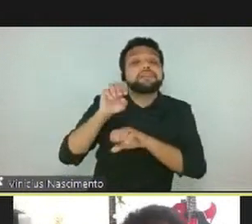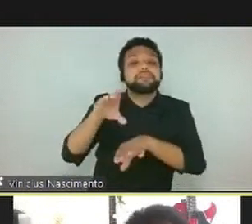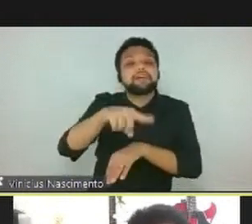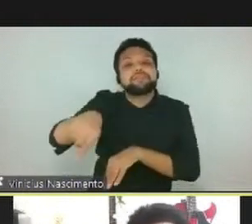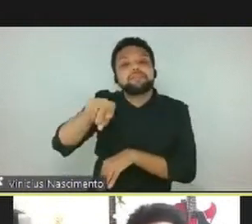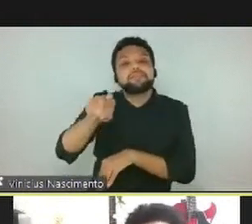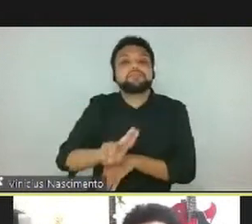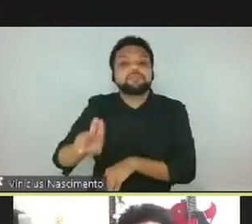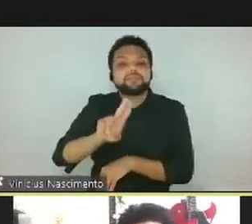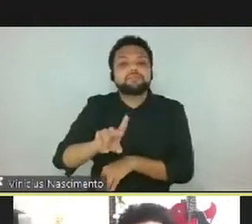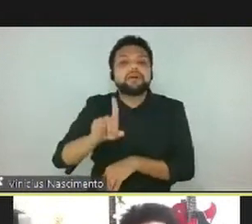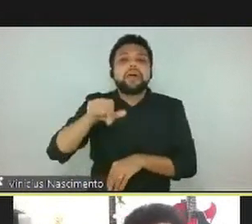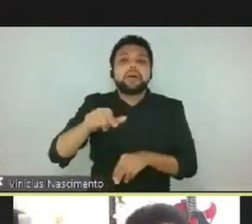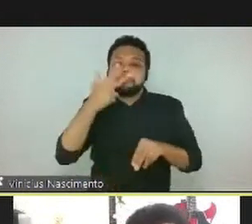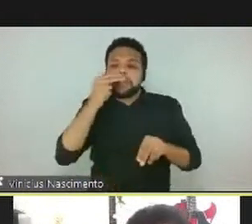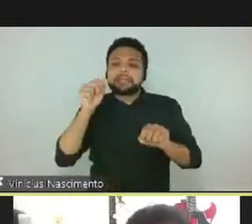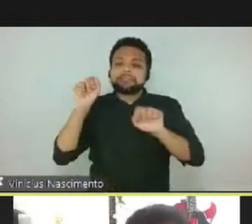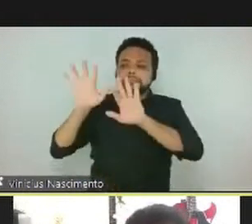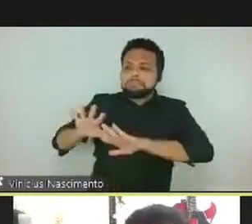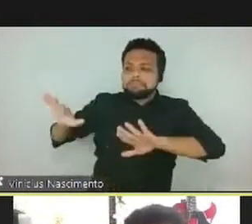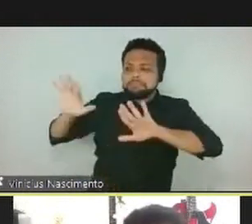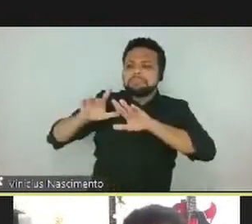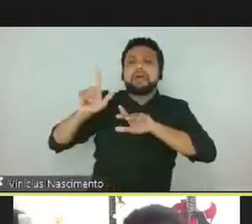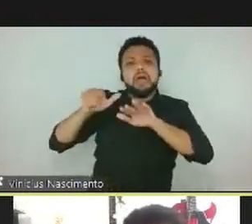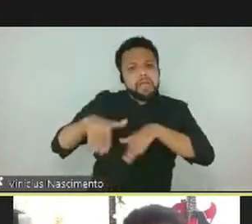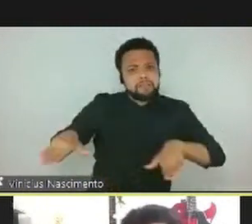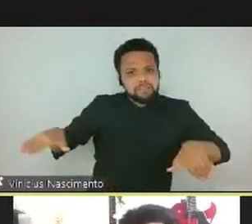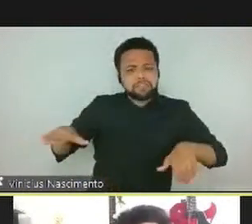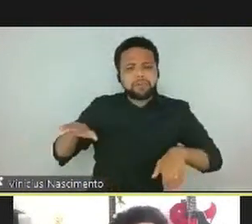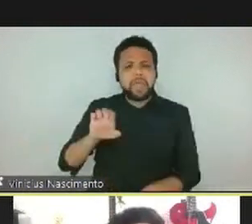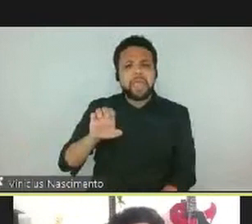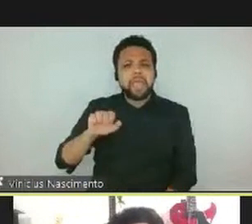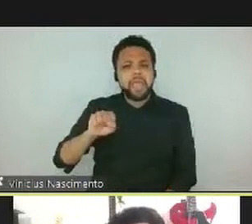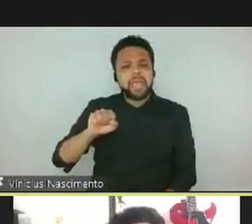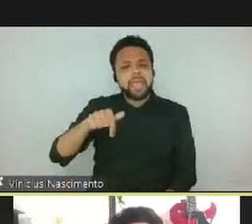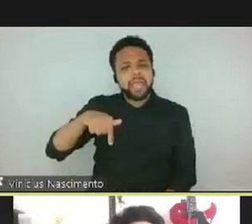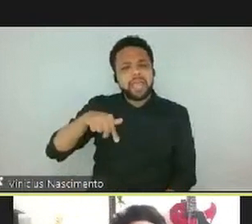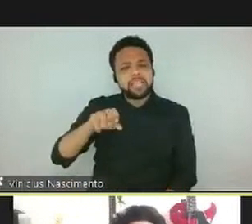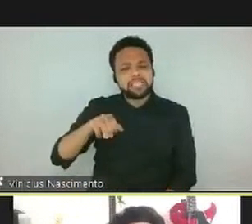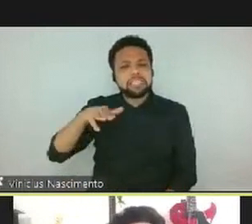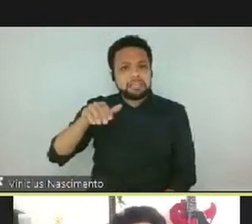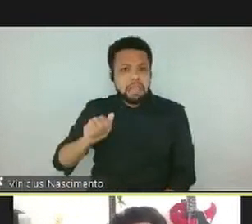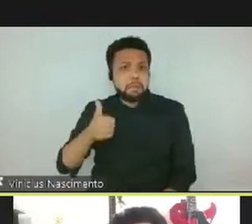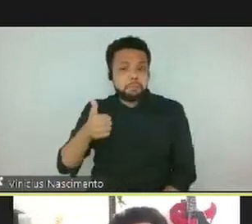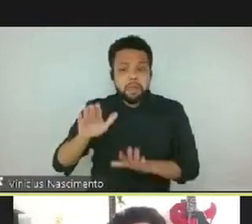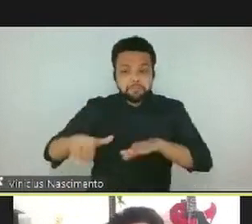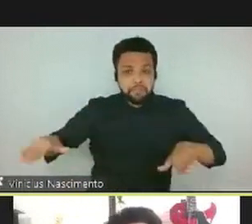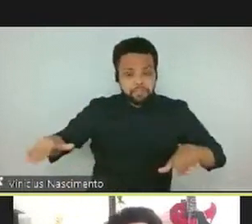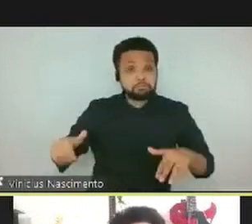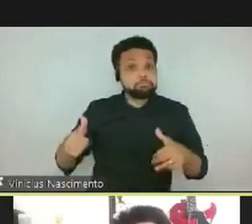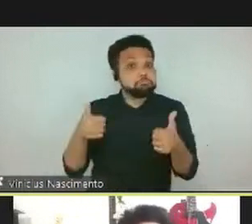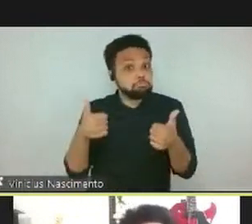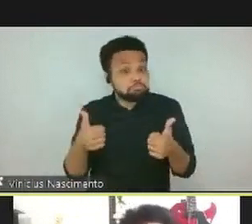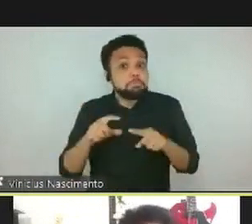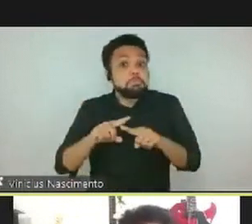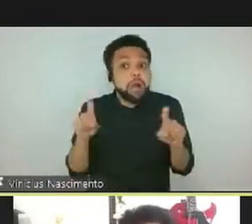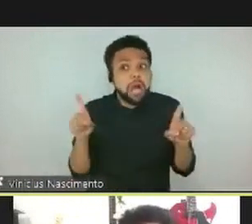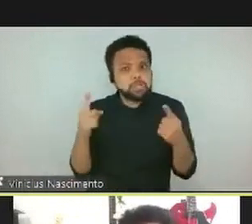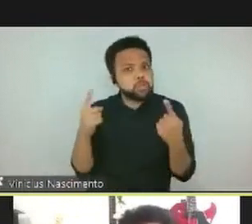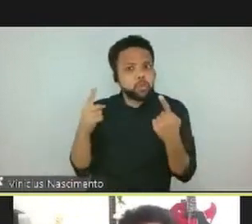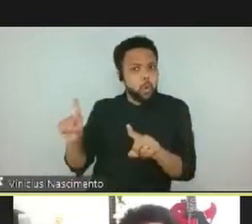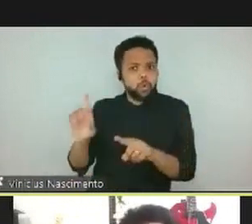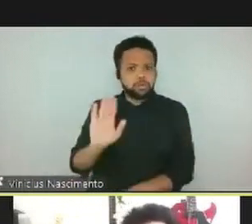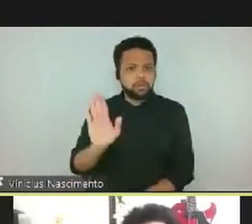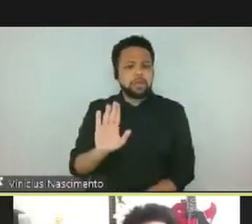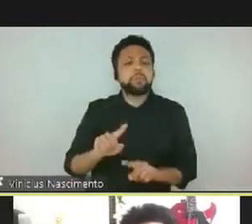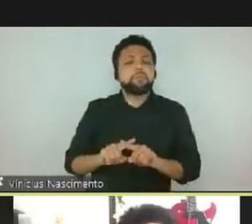esquema infantil. Nada contra os esquemas. A questão é por que se manter em esquemas tão